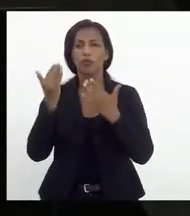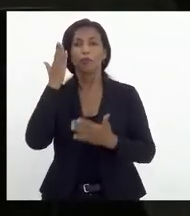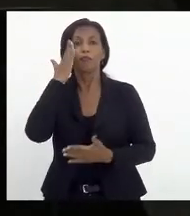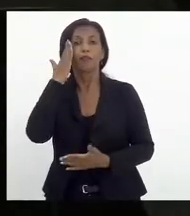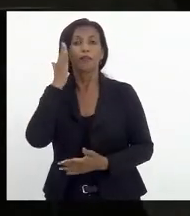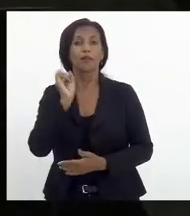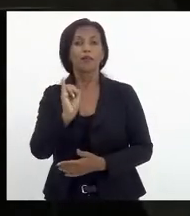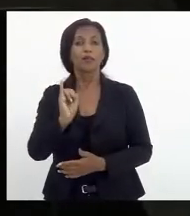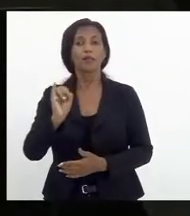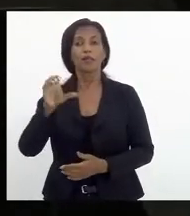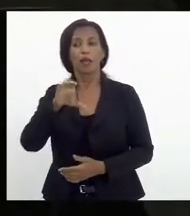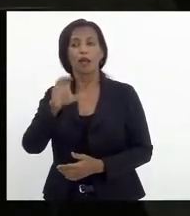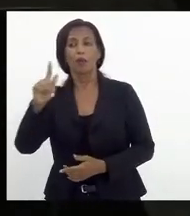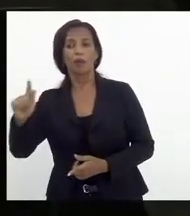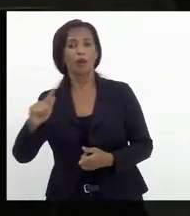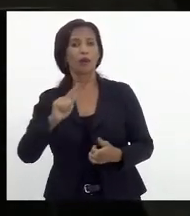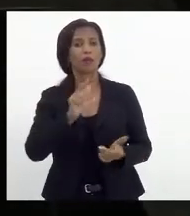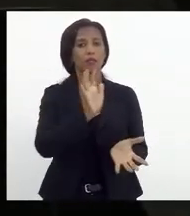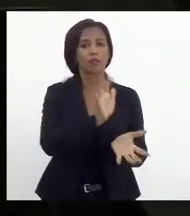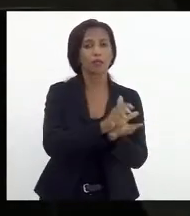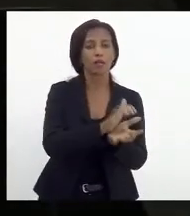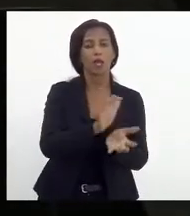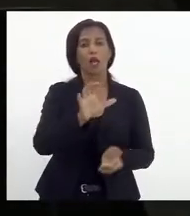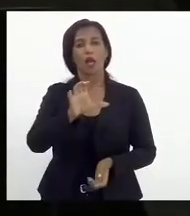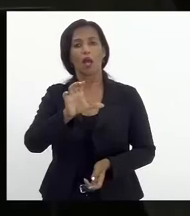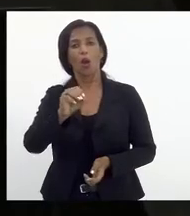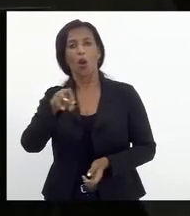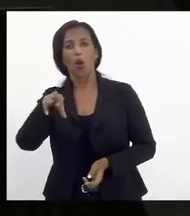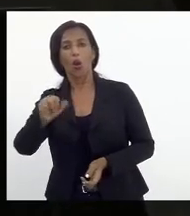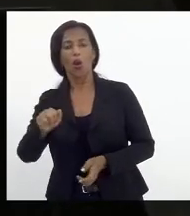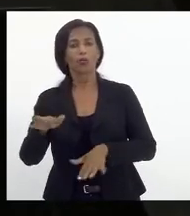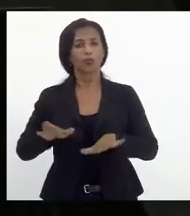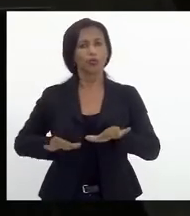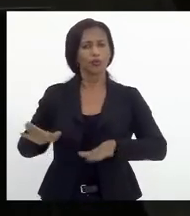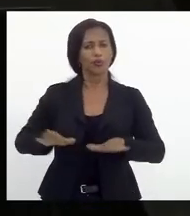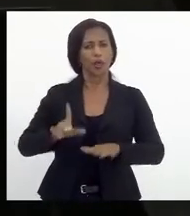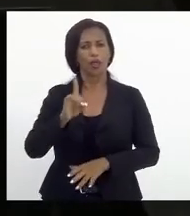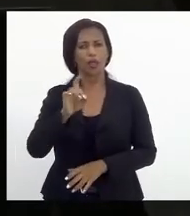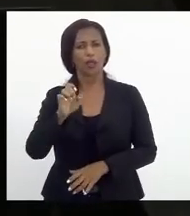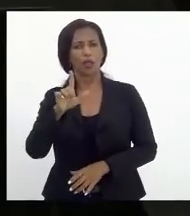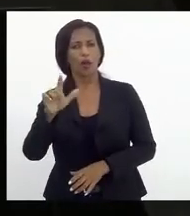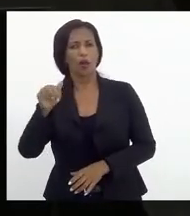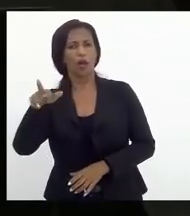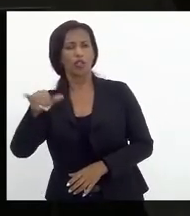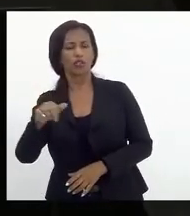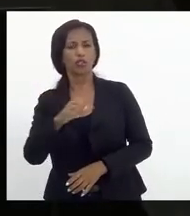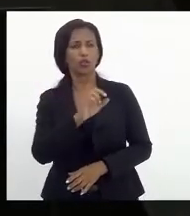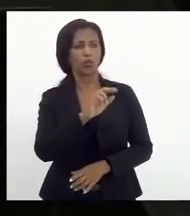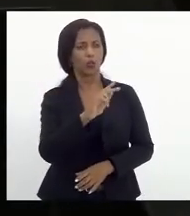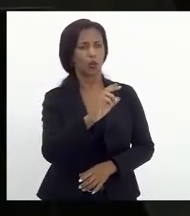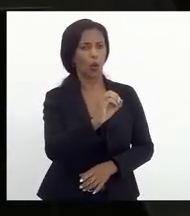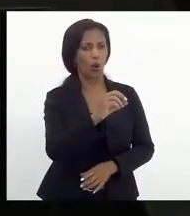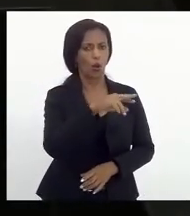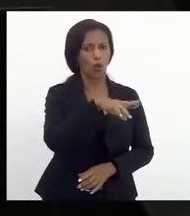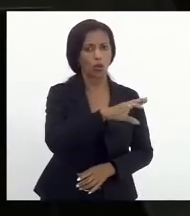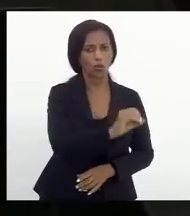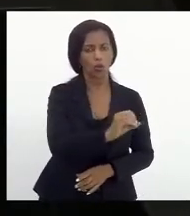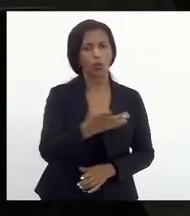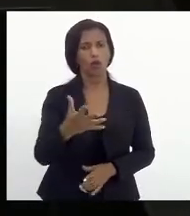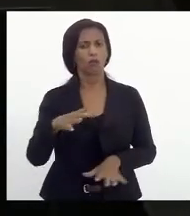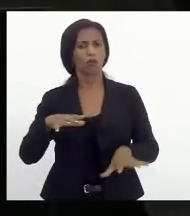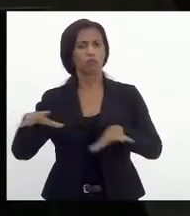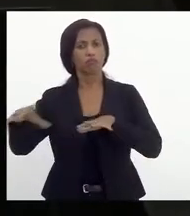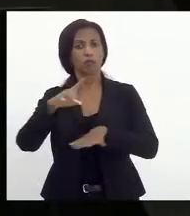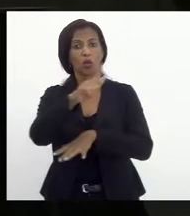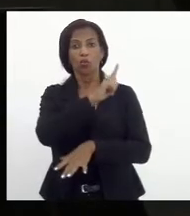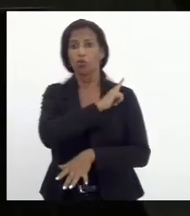se elas estão em Campo Grande, em Santa Cruz, em Cosmos, em Jacarepaguá, em Del Castilho, em Honório Gurgel. Enfim, o